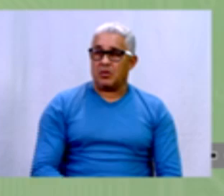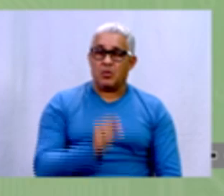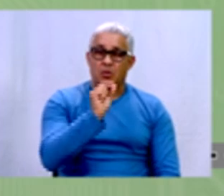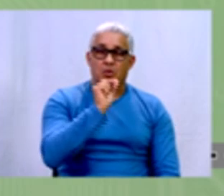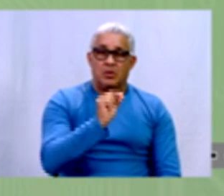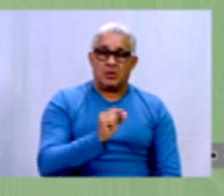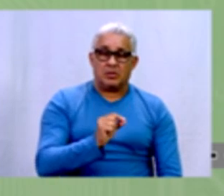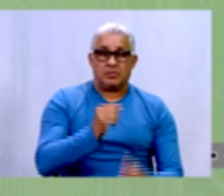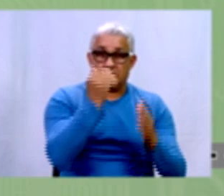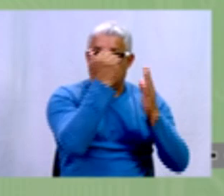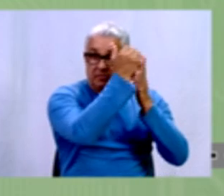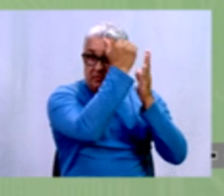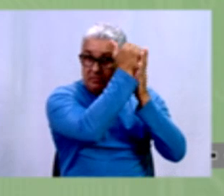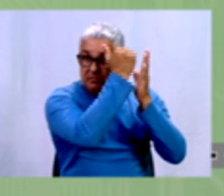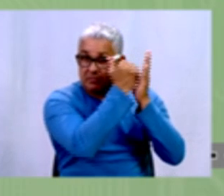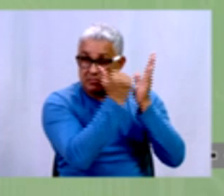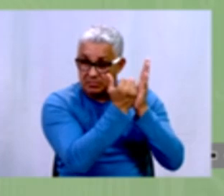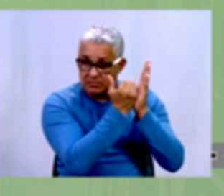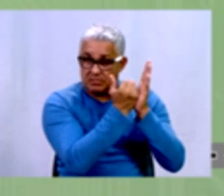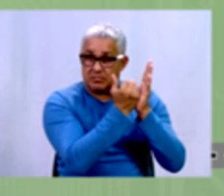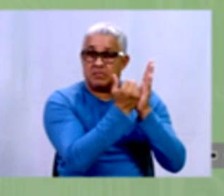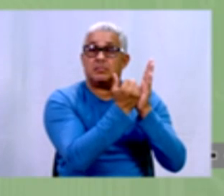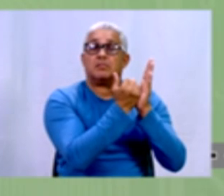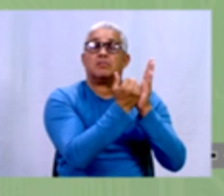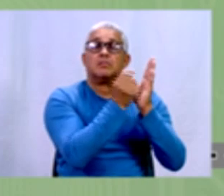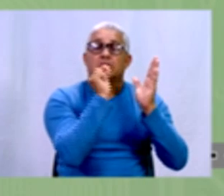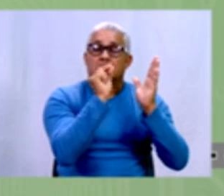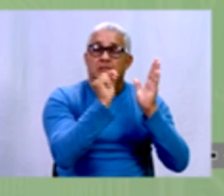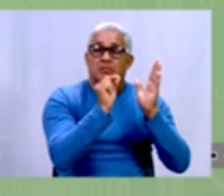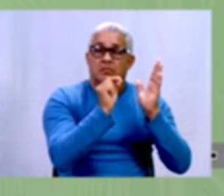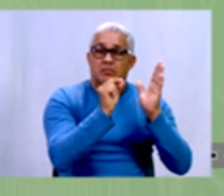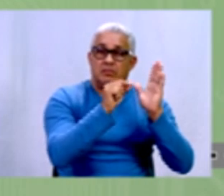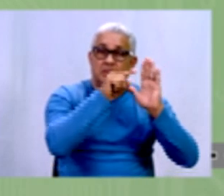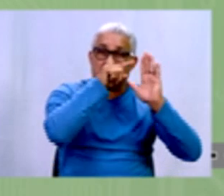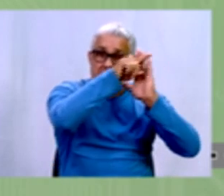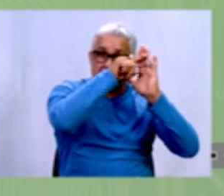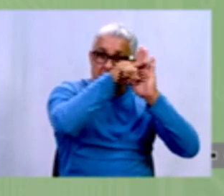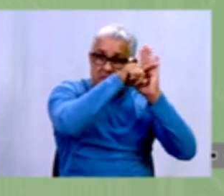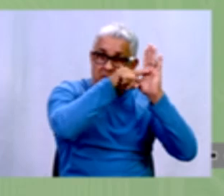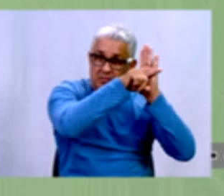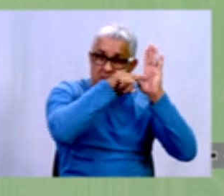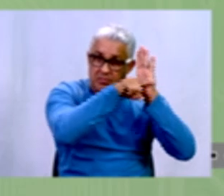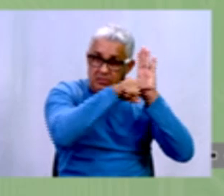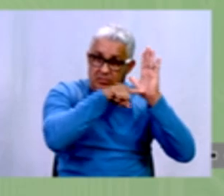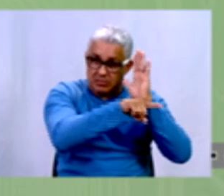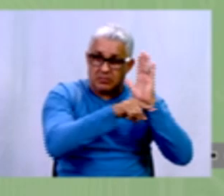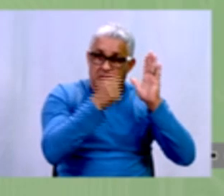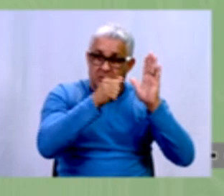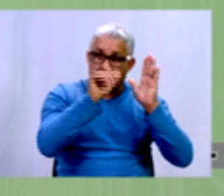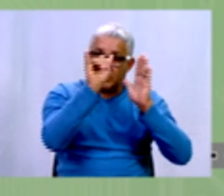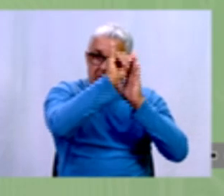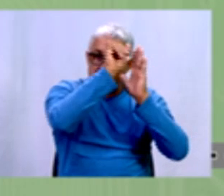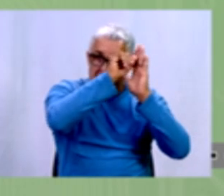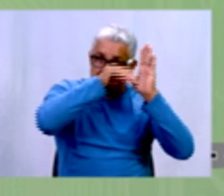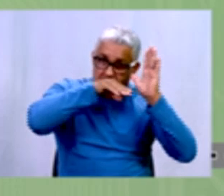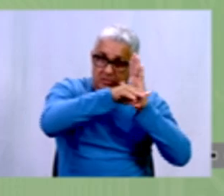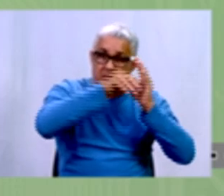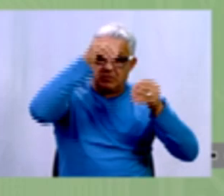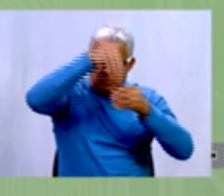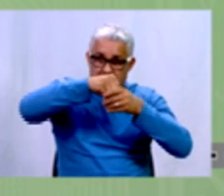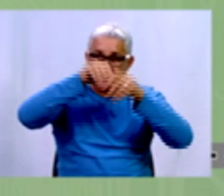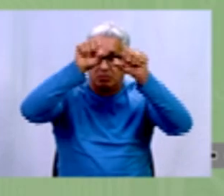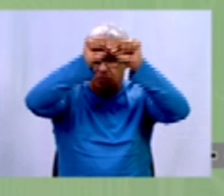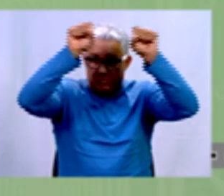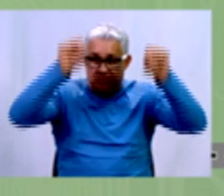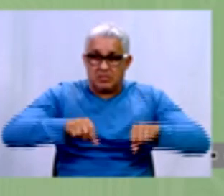seriam uma lista dos requisitos que deveriam ser implementados para o nosso sistema.